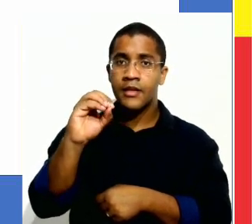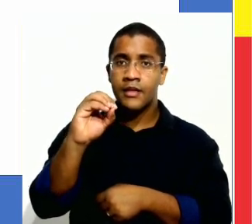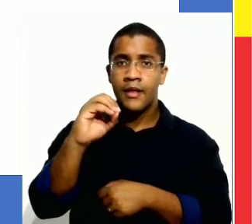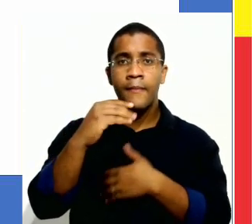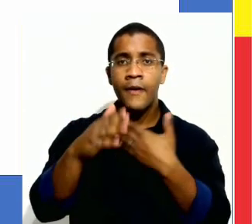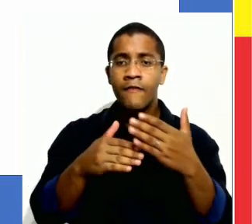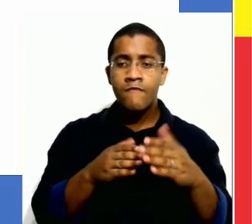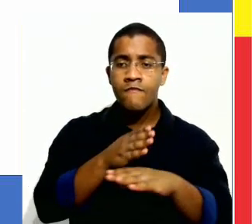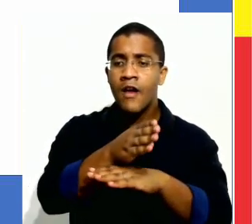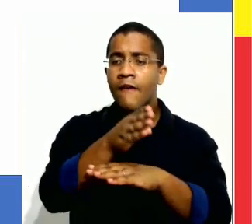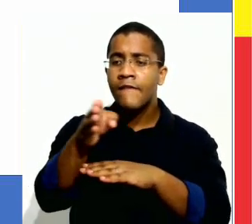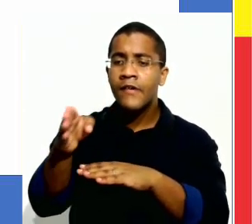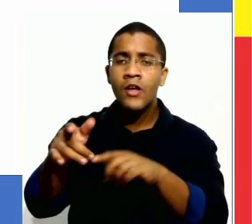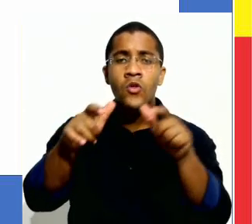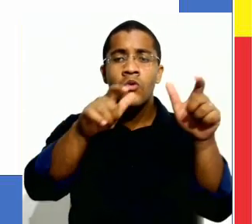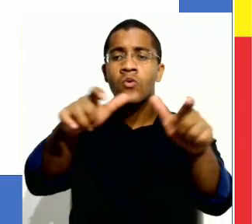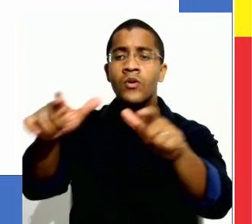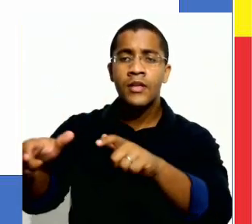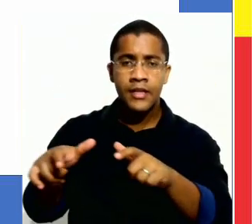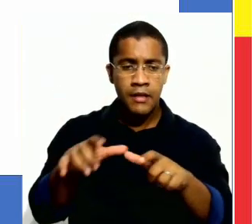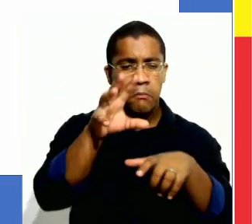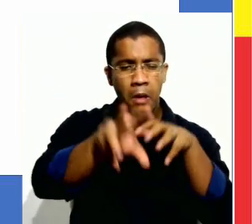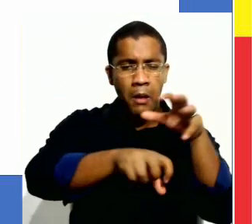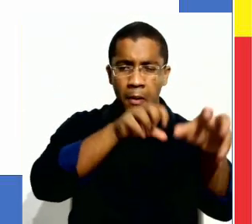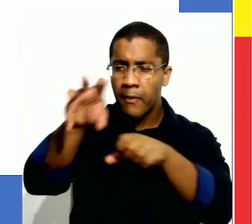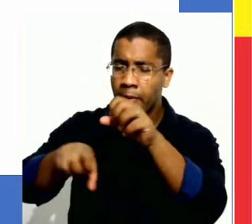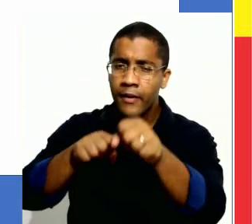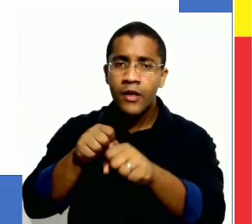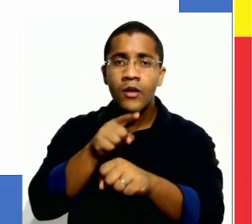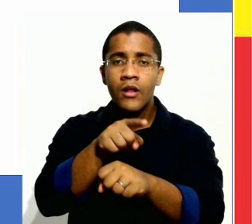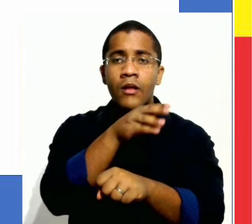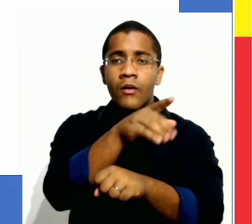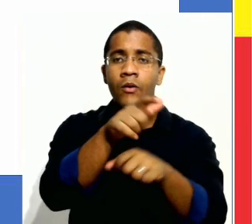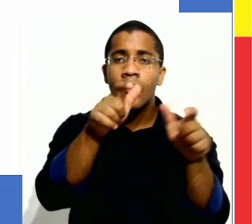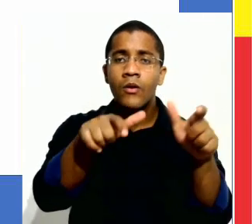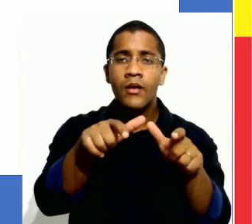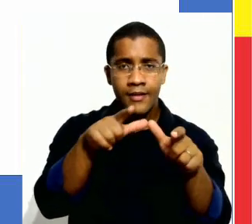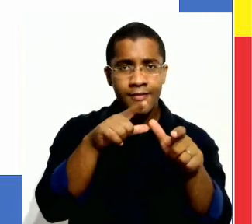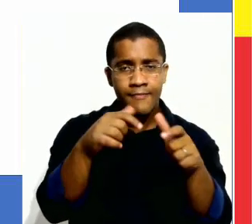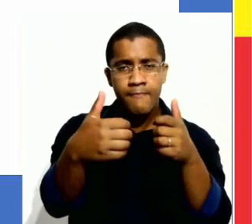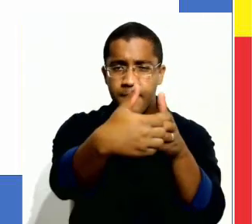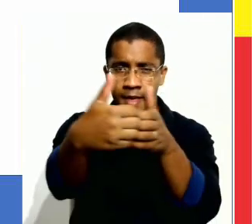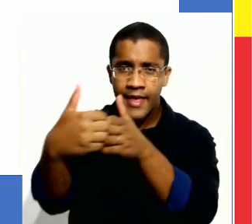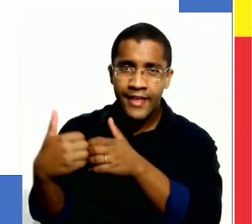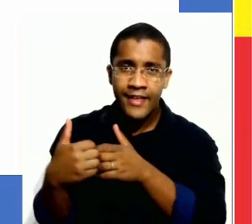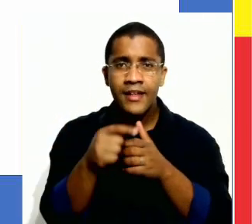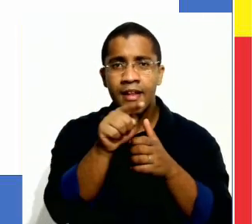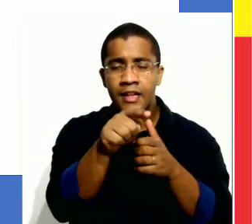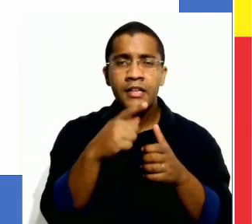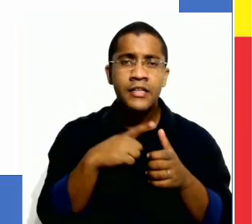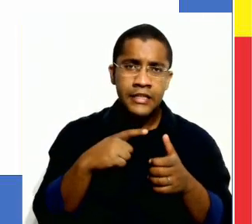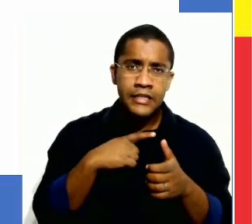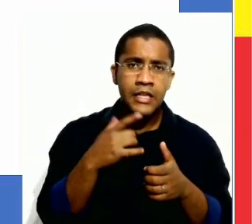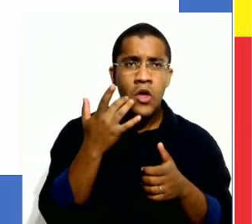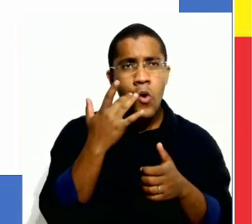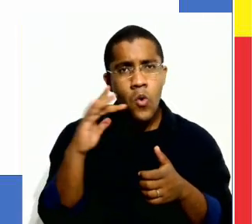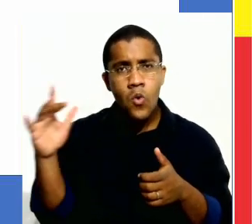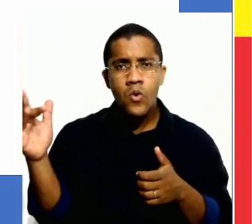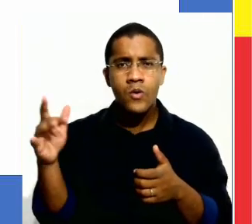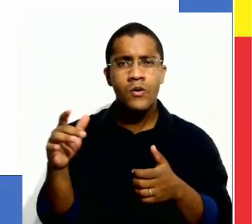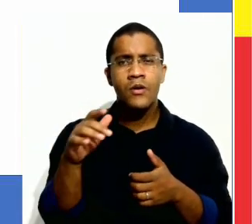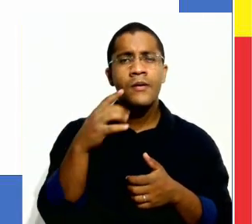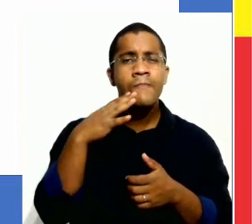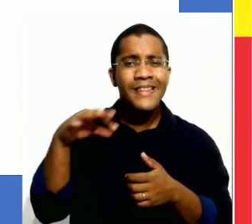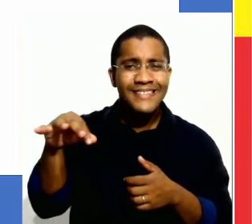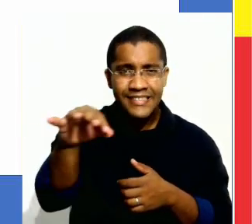redor, que eram ricas em minerais valiosos como ouro e sal. Então o